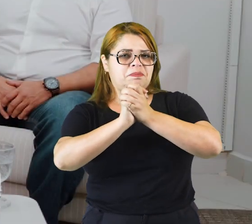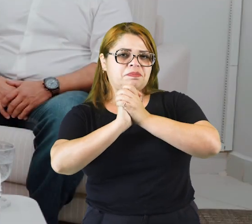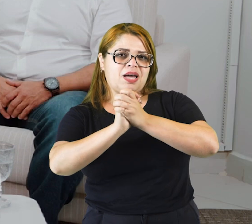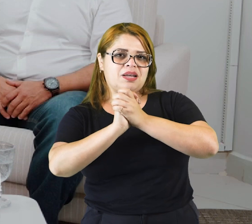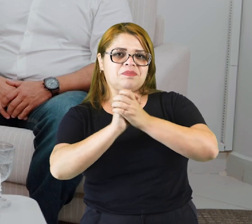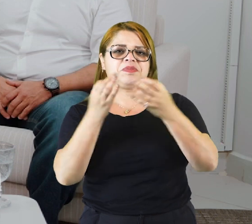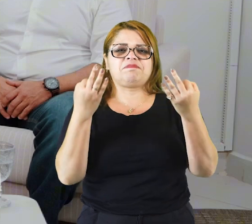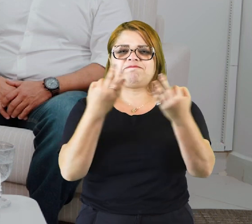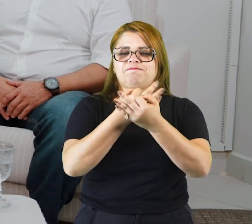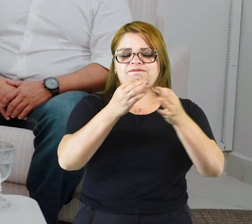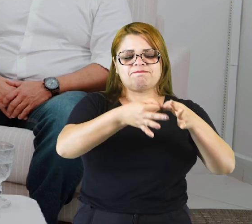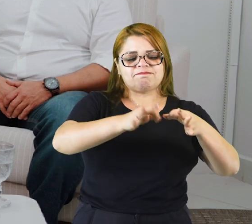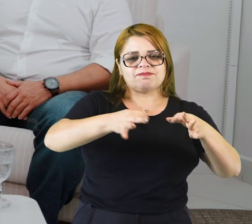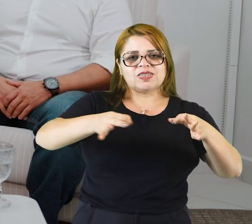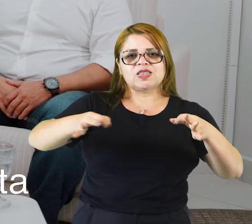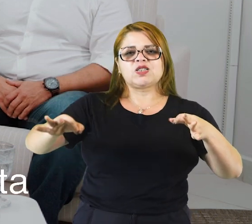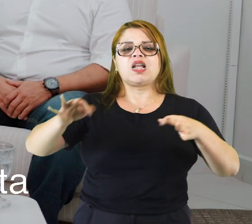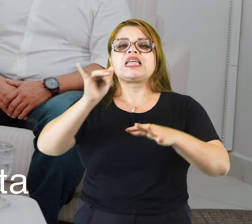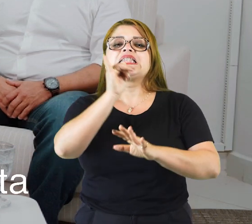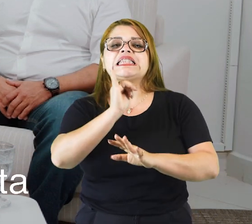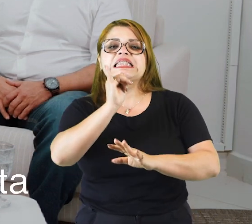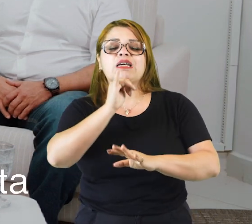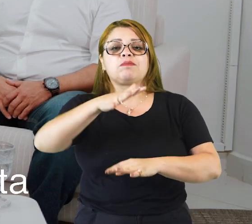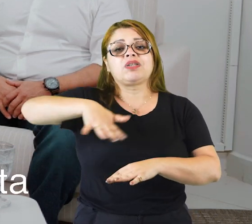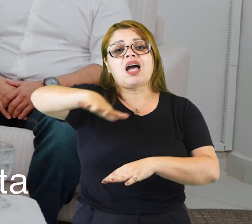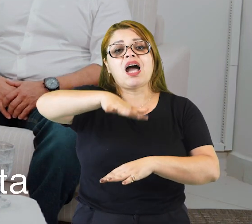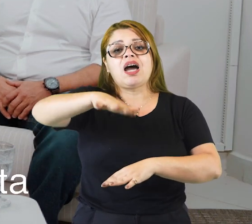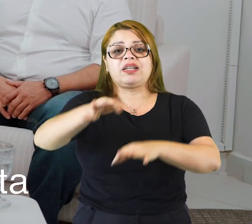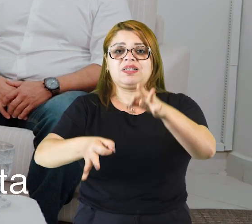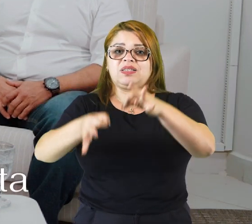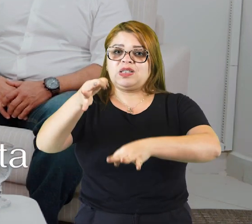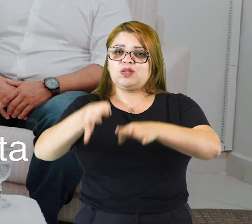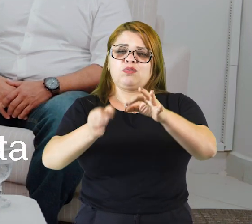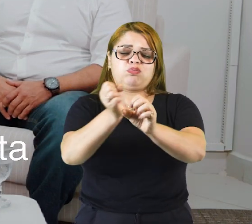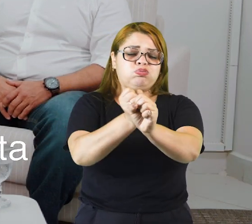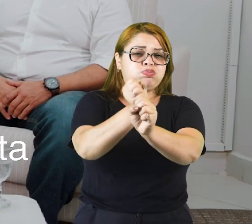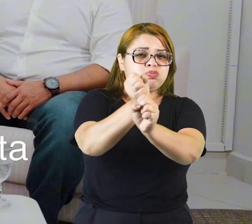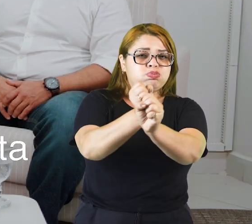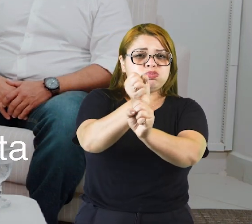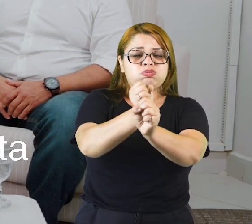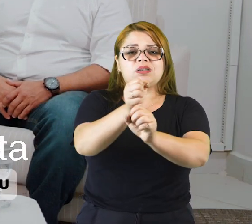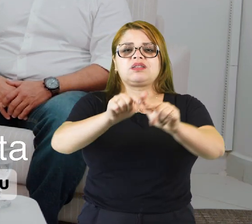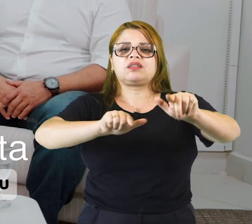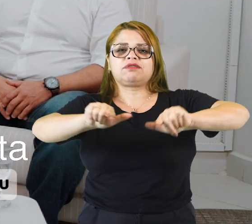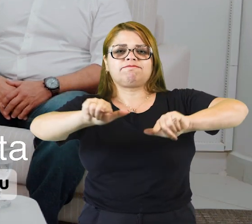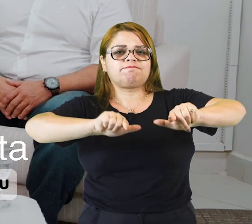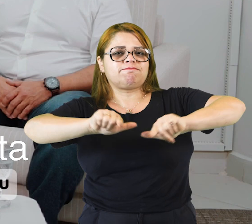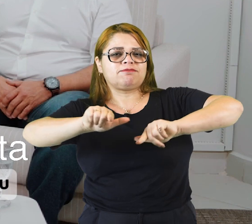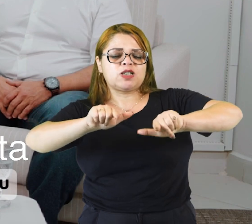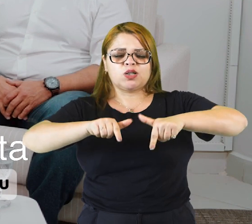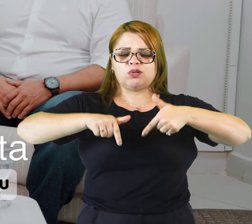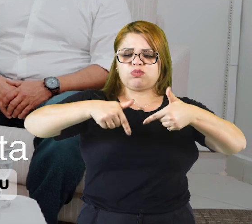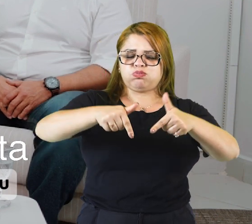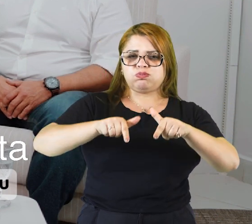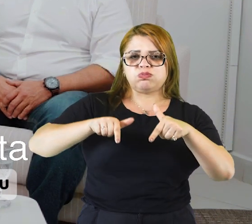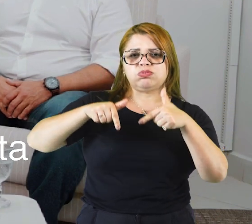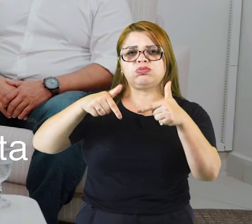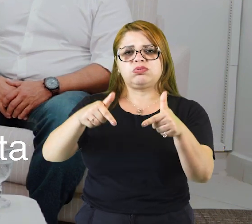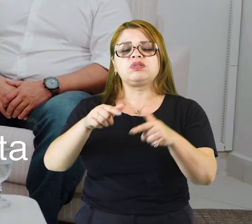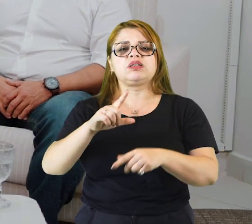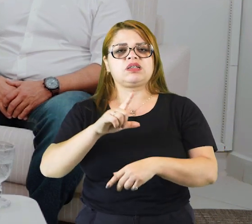sua belíssima trajetória, seu exemplo na magistratura, todos os anos que a senhora viveu, tudo aquilo, todas as batalhas que a senhora